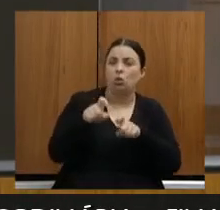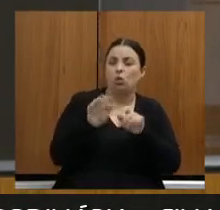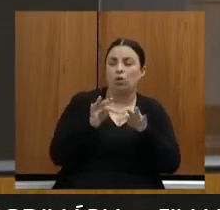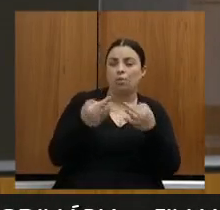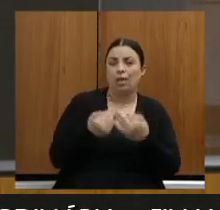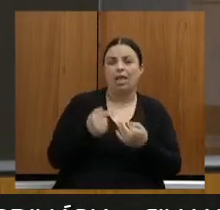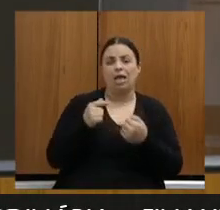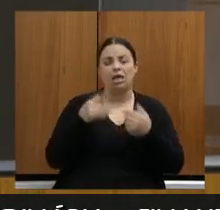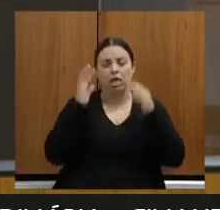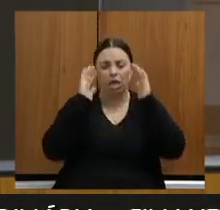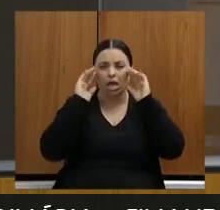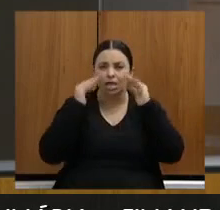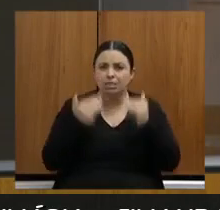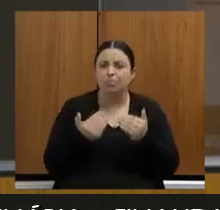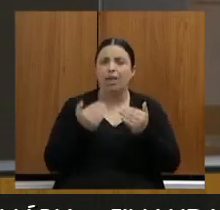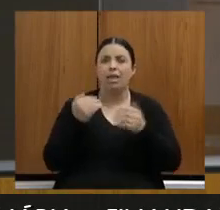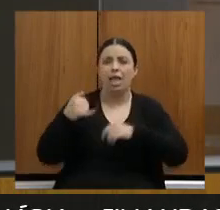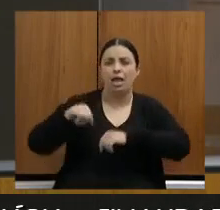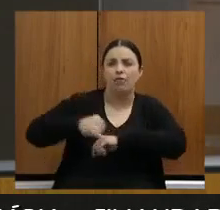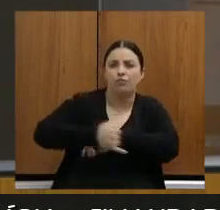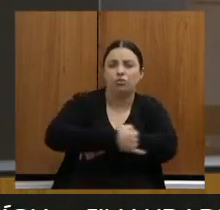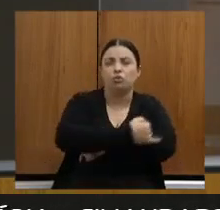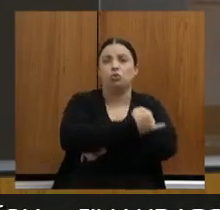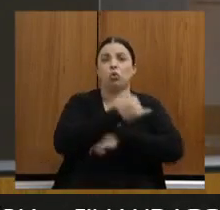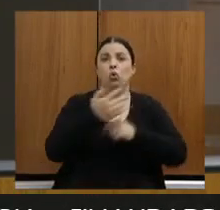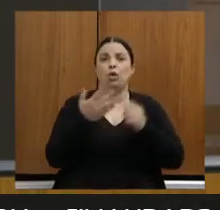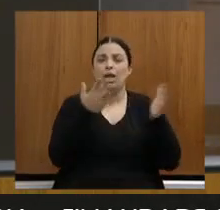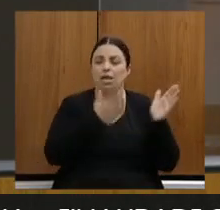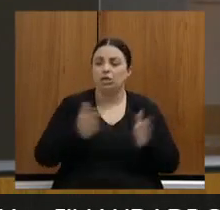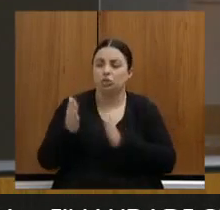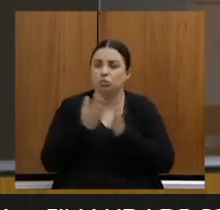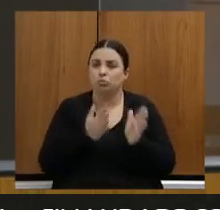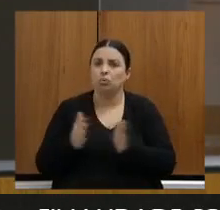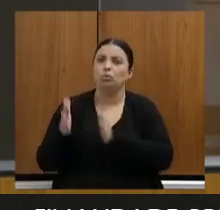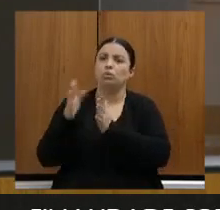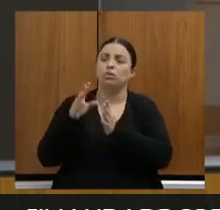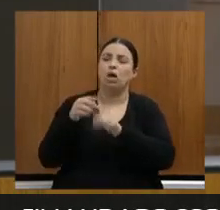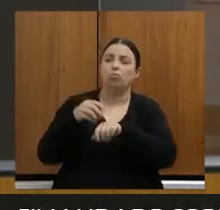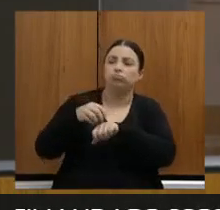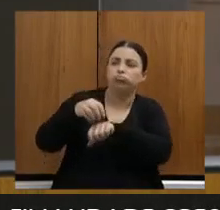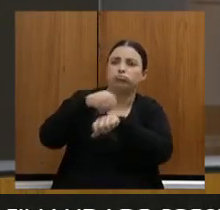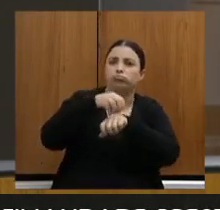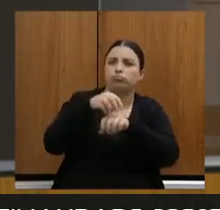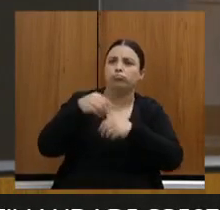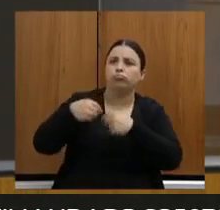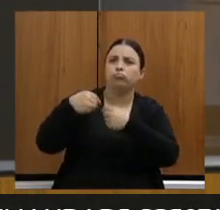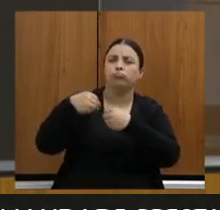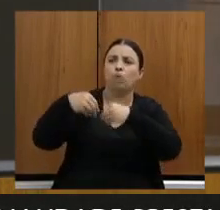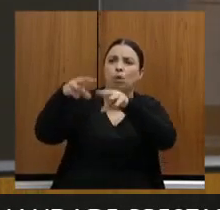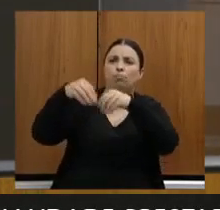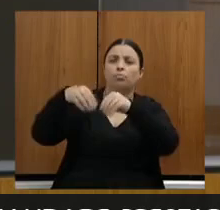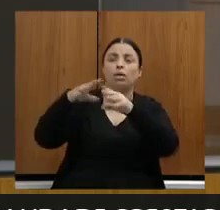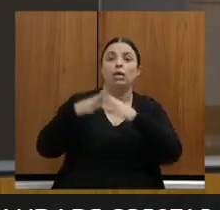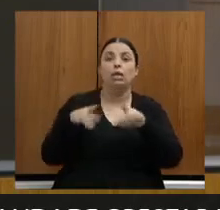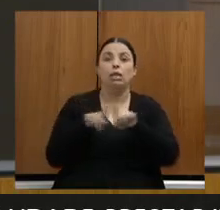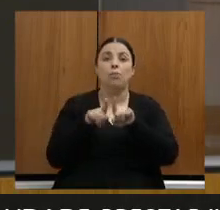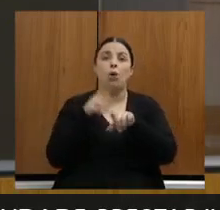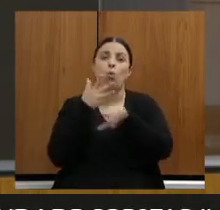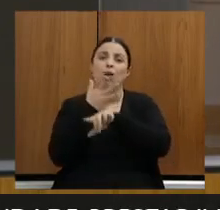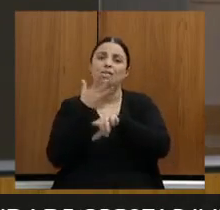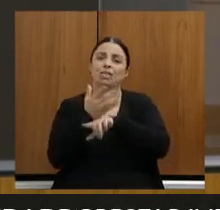a infraestrutura e as condições do escoamento de produção que leva em consideração acesso ao crédito os cães é